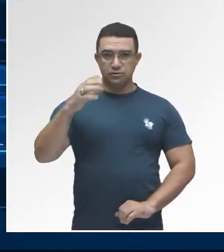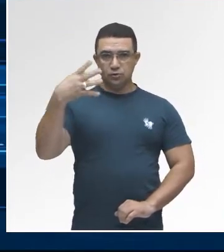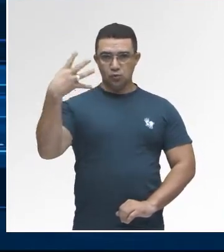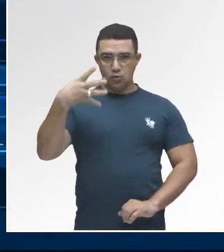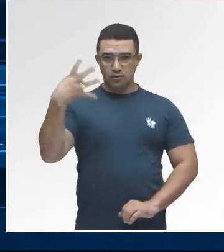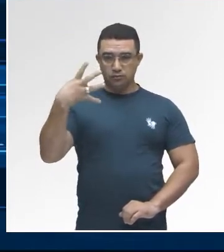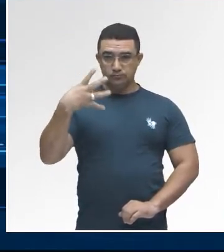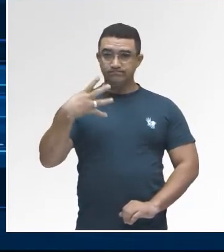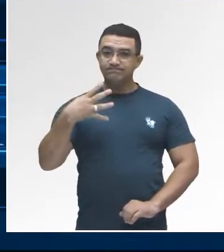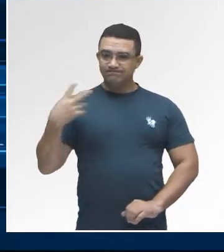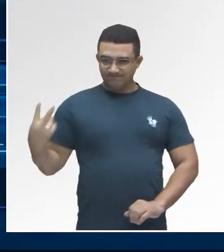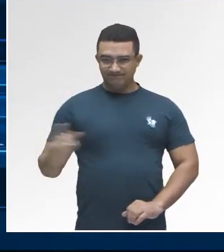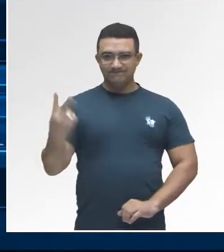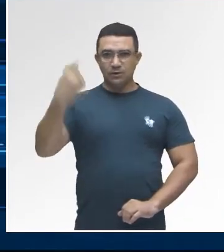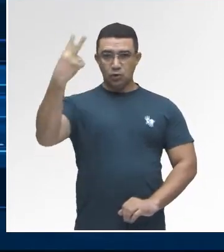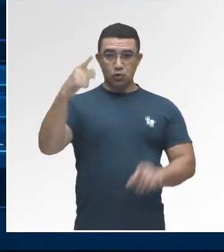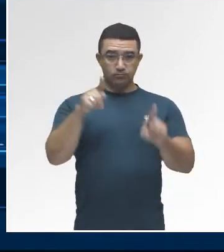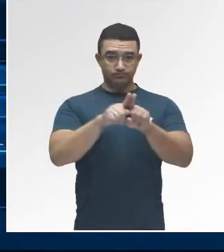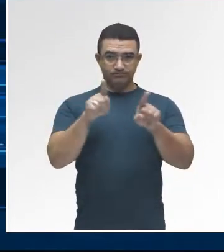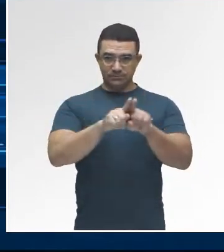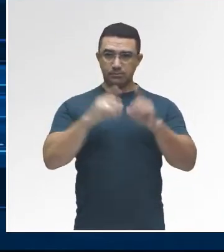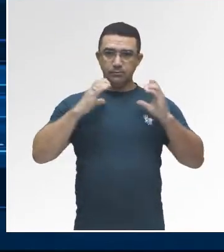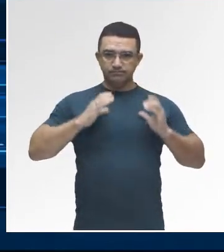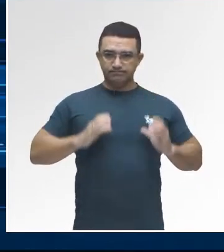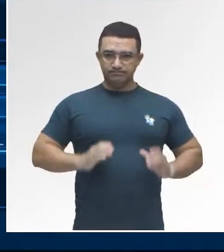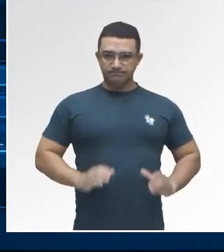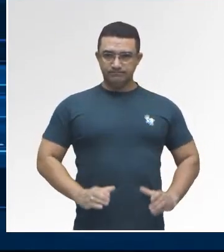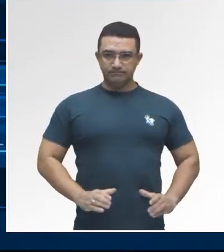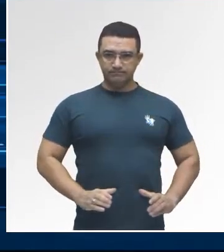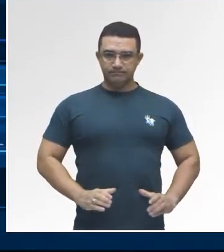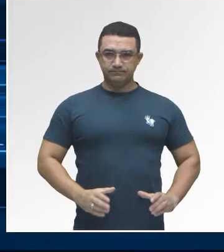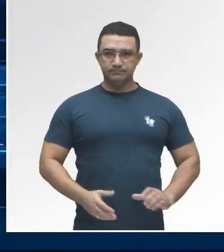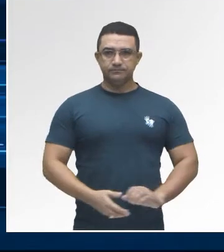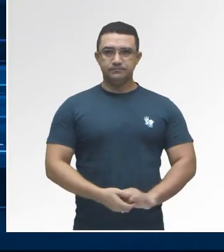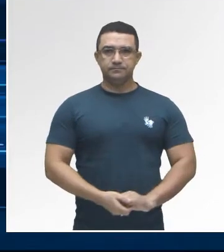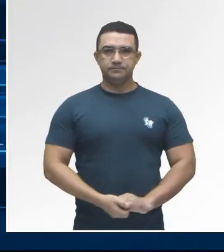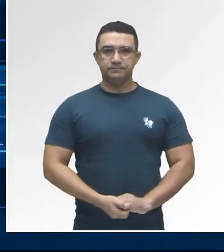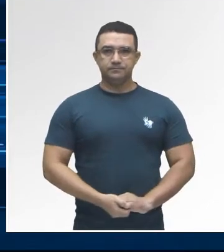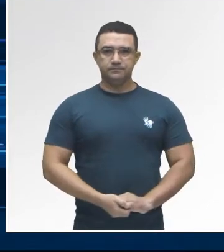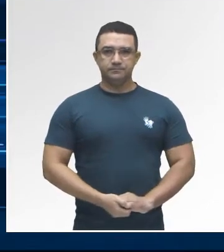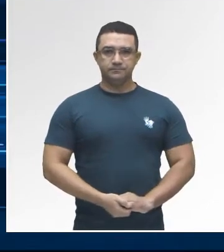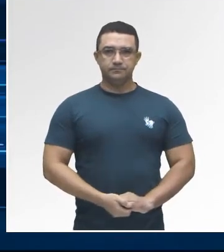Atividade 4. Values and Behavior.